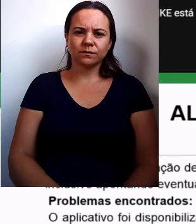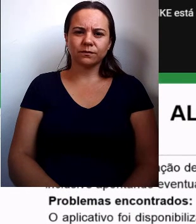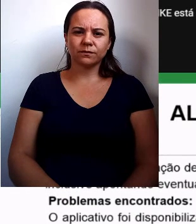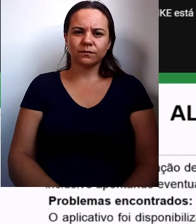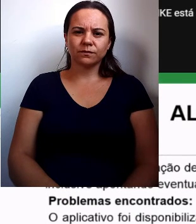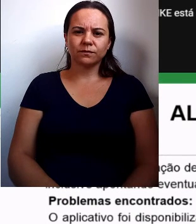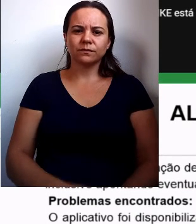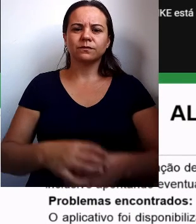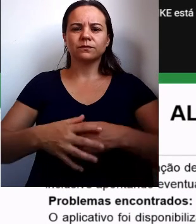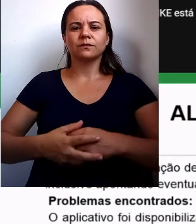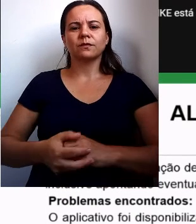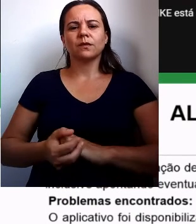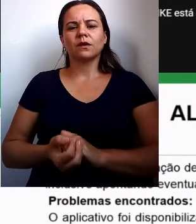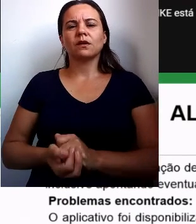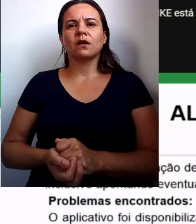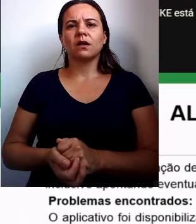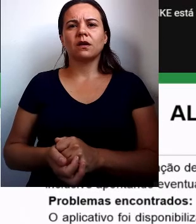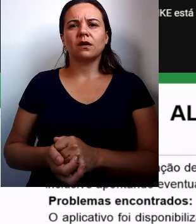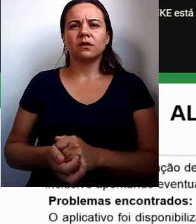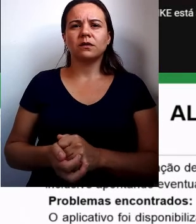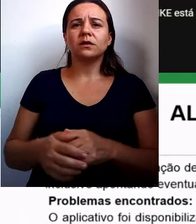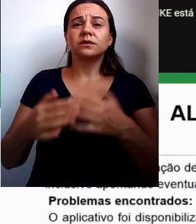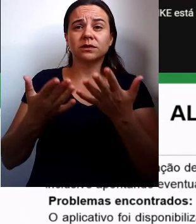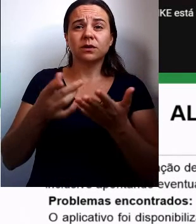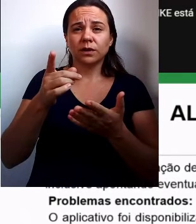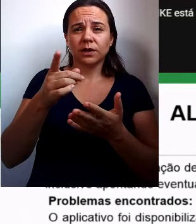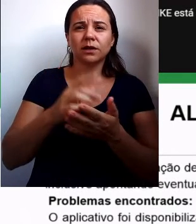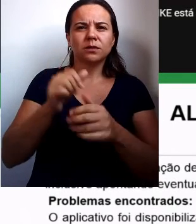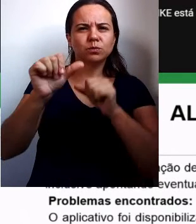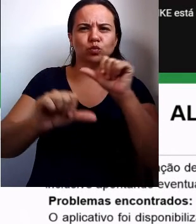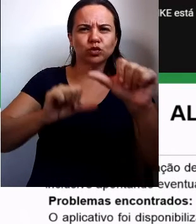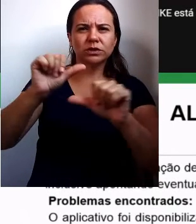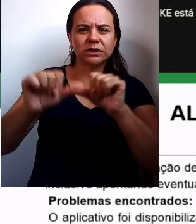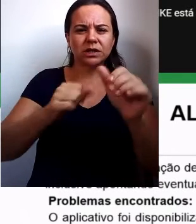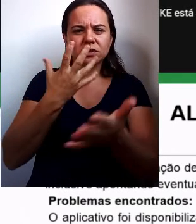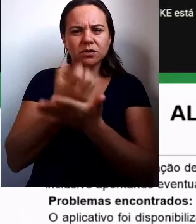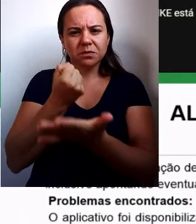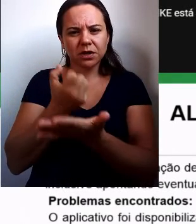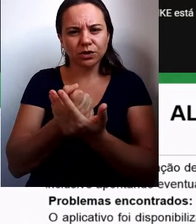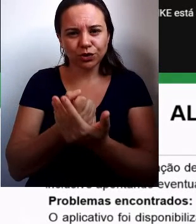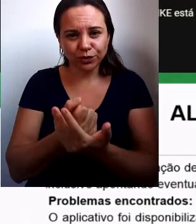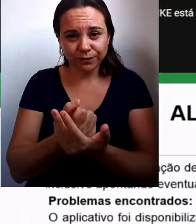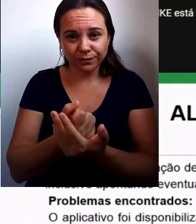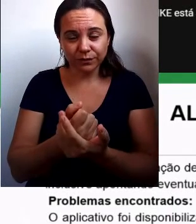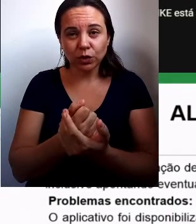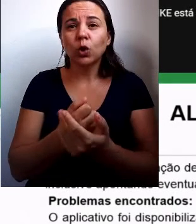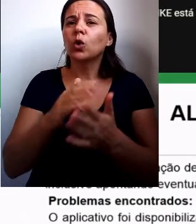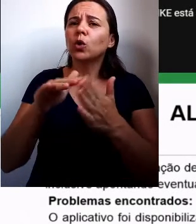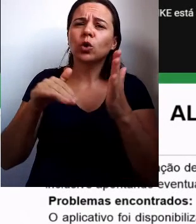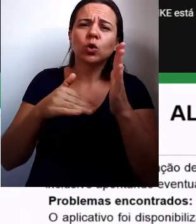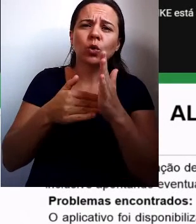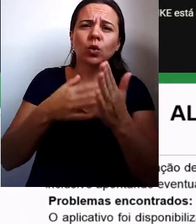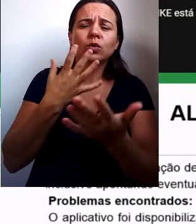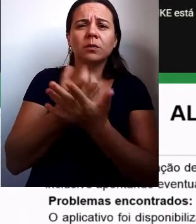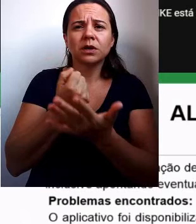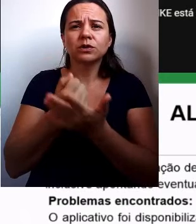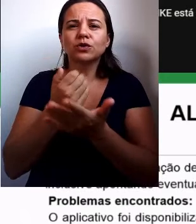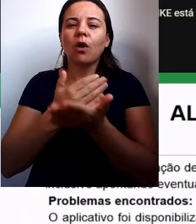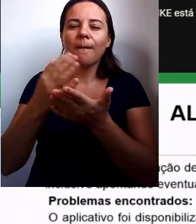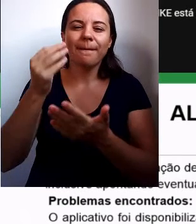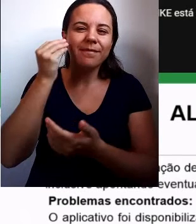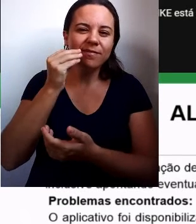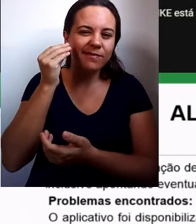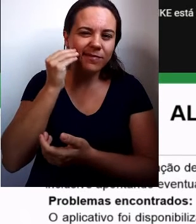Então aqui vamos passar para as alterações desse aplicativo, né? Todo o aplicativo, então a gente começa com testes,